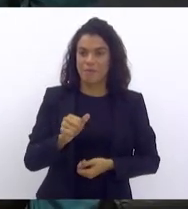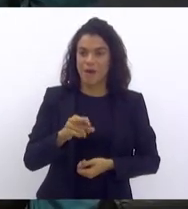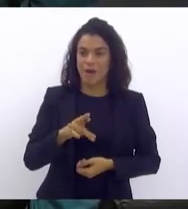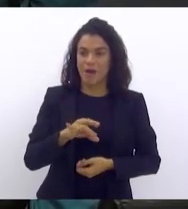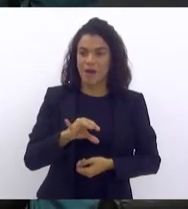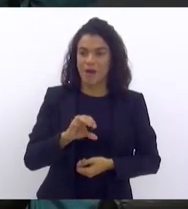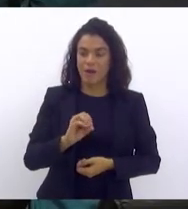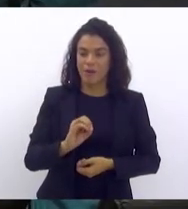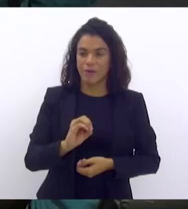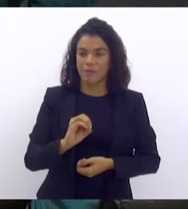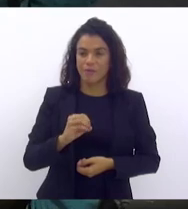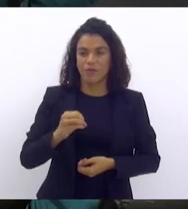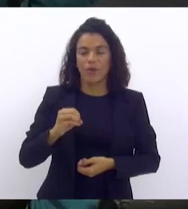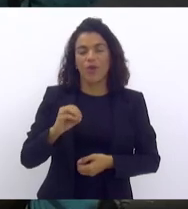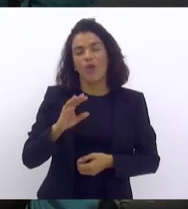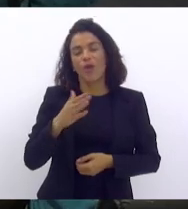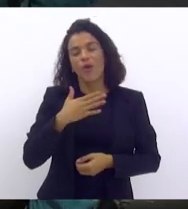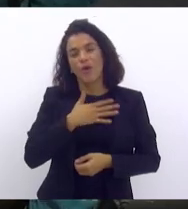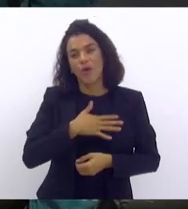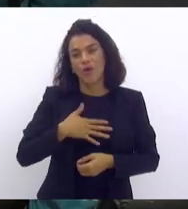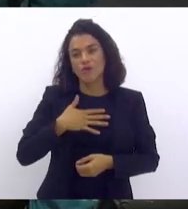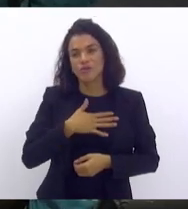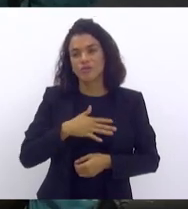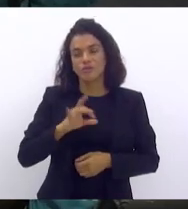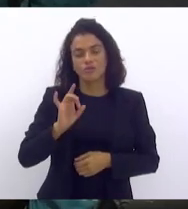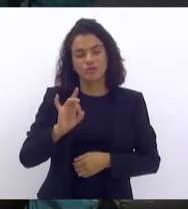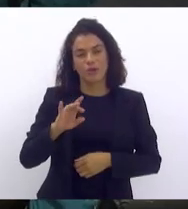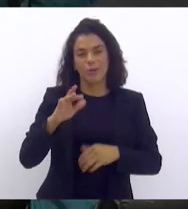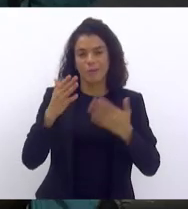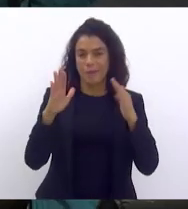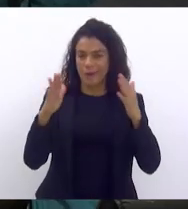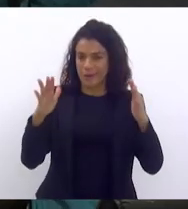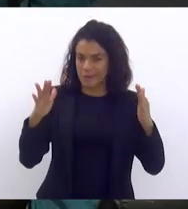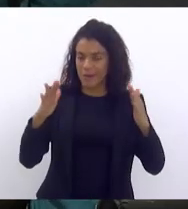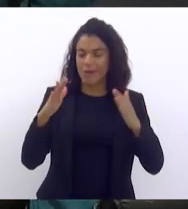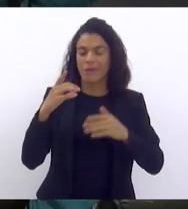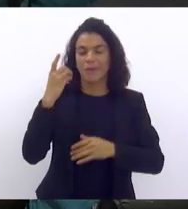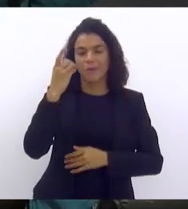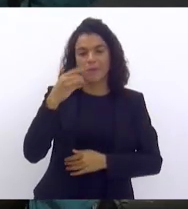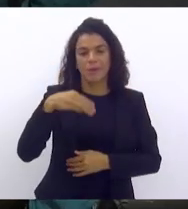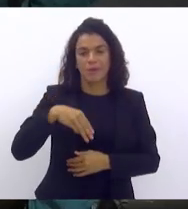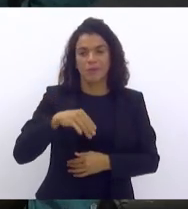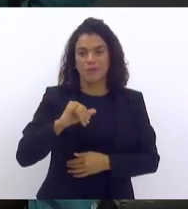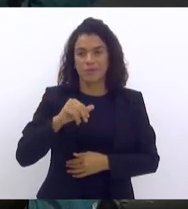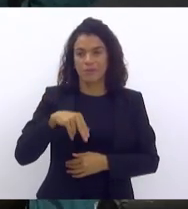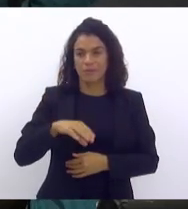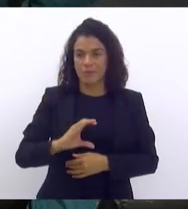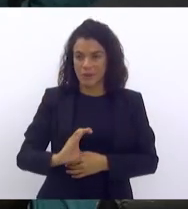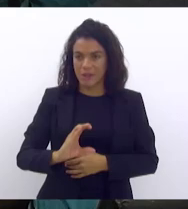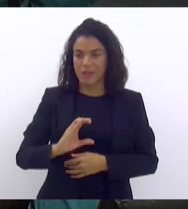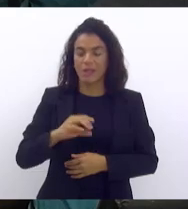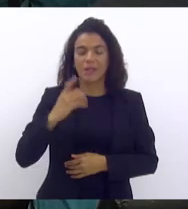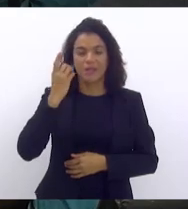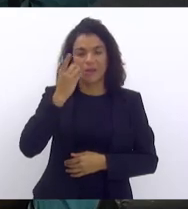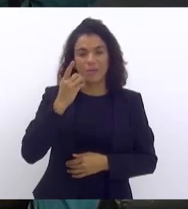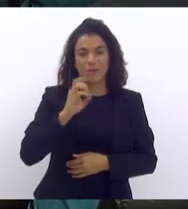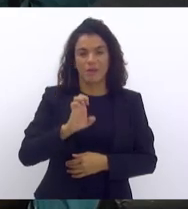Ribeiro. Rapidamente, eu gostaria só de parabenizar o deputado Carlos Mink e a deputada Élica,